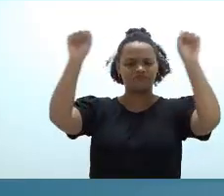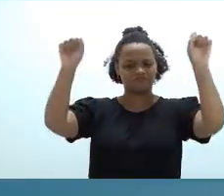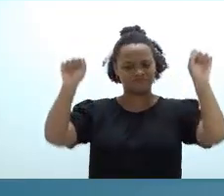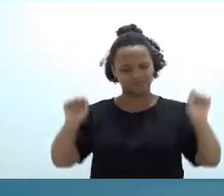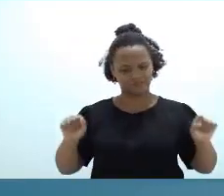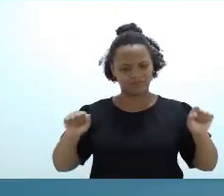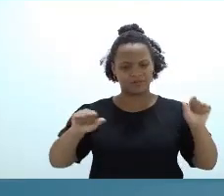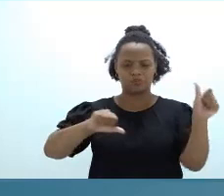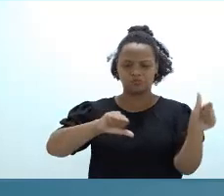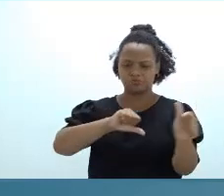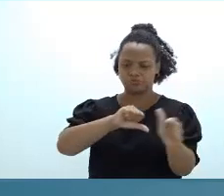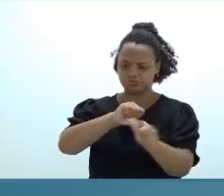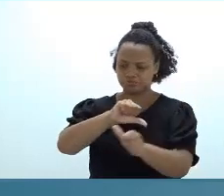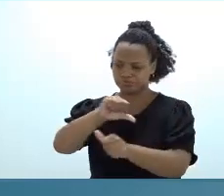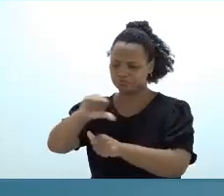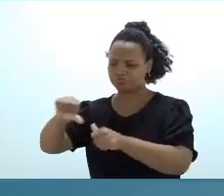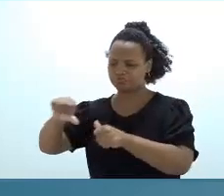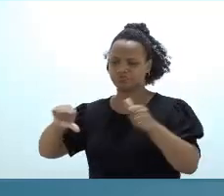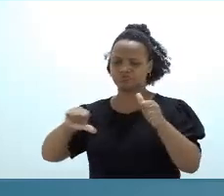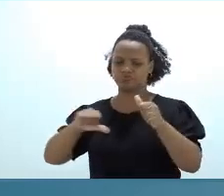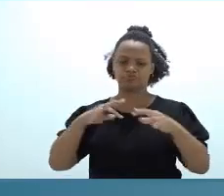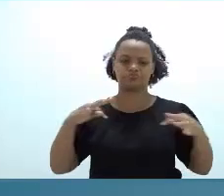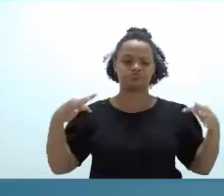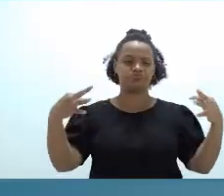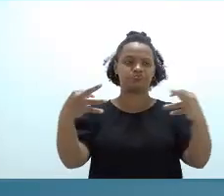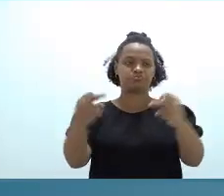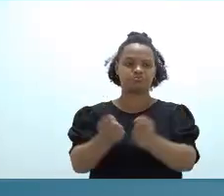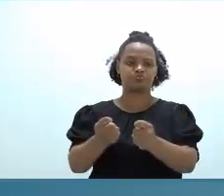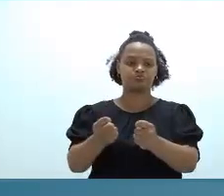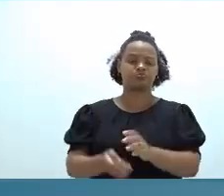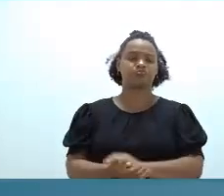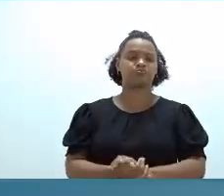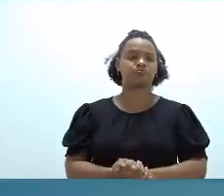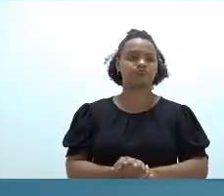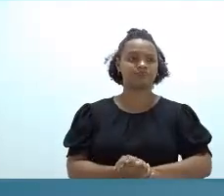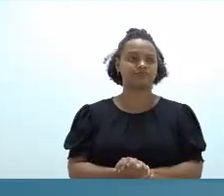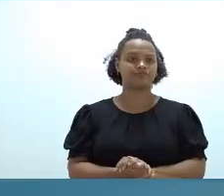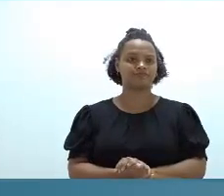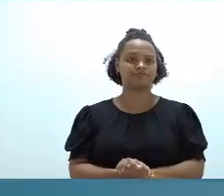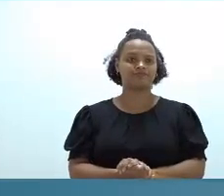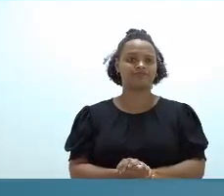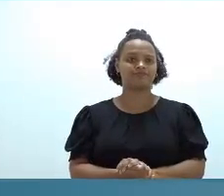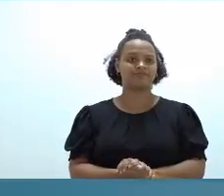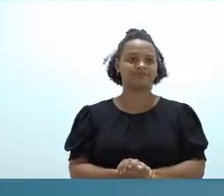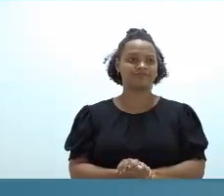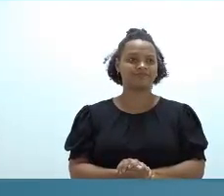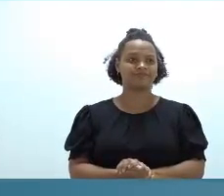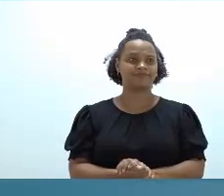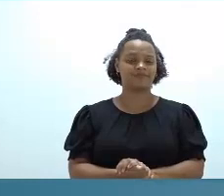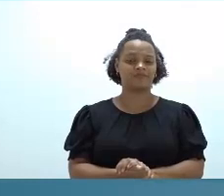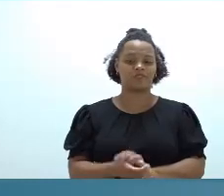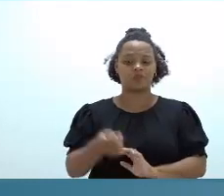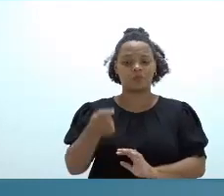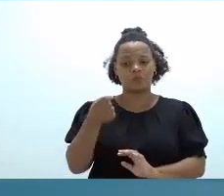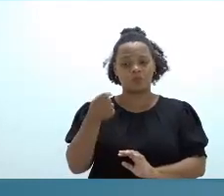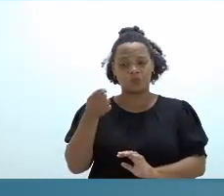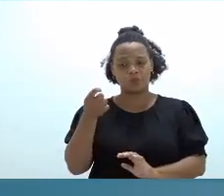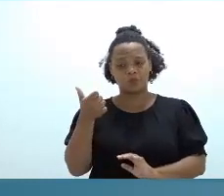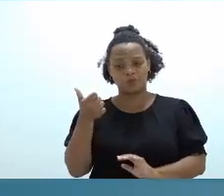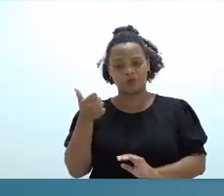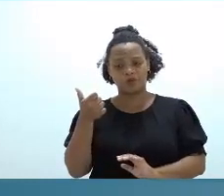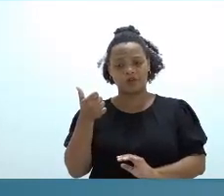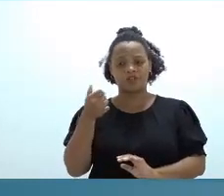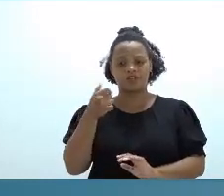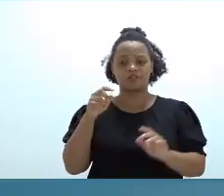estamos numa tramitação quase 100% eletrônica, e